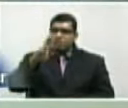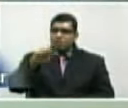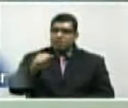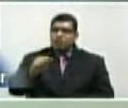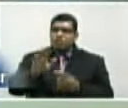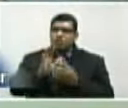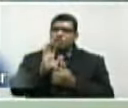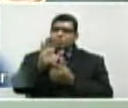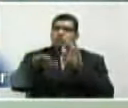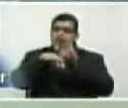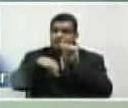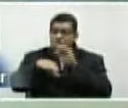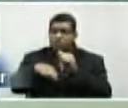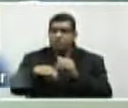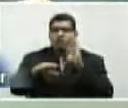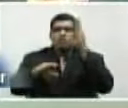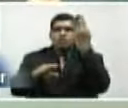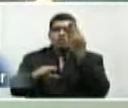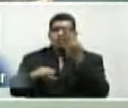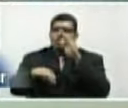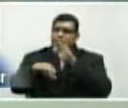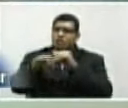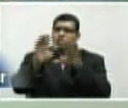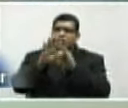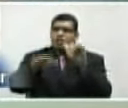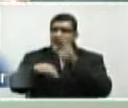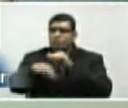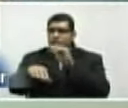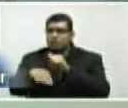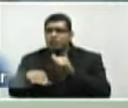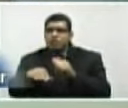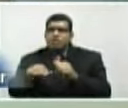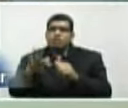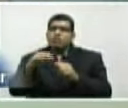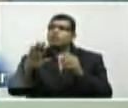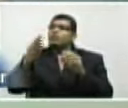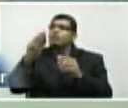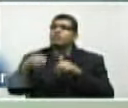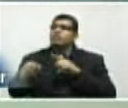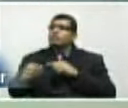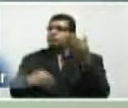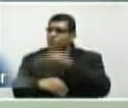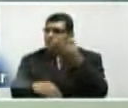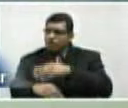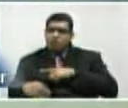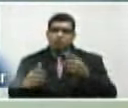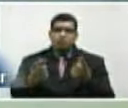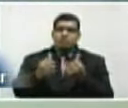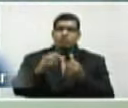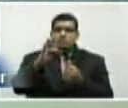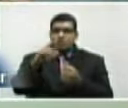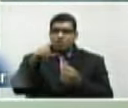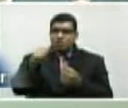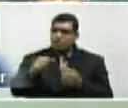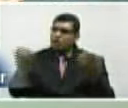fraude. A lei é um convite à fraude. Os recursos que antes eram canalizados pelo CDH